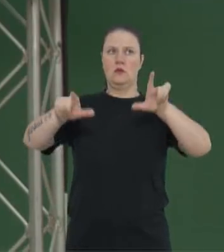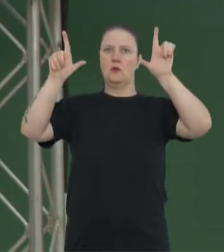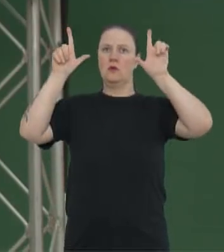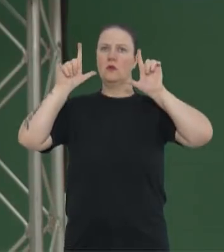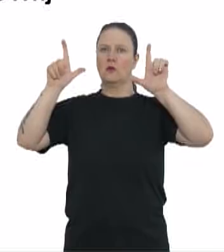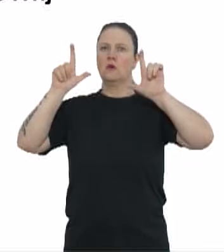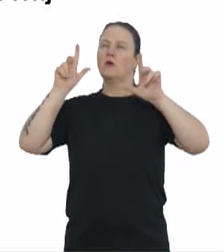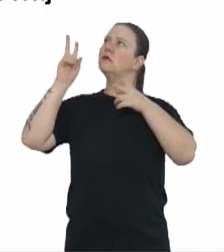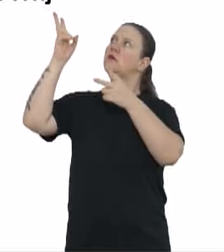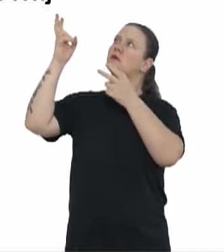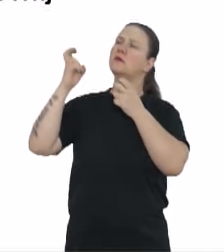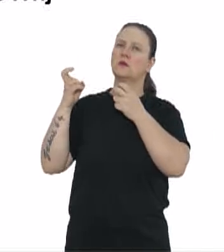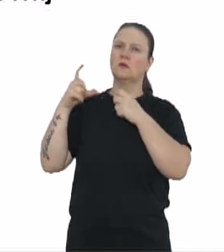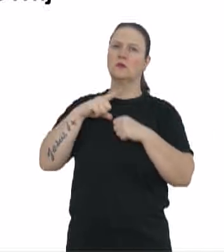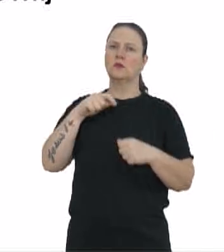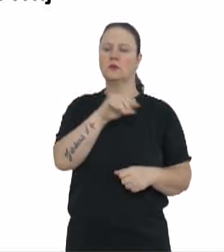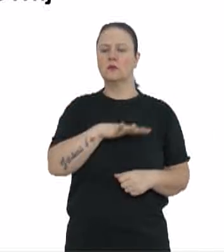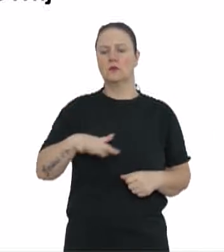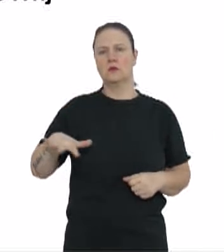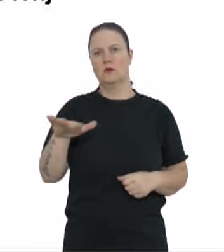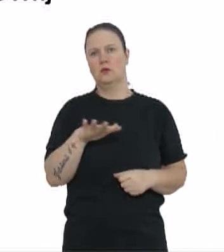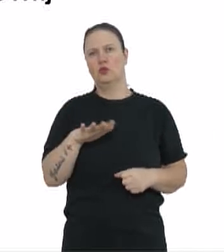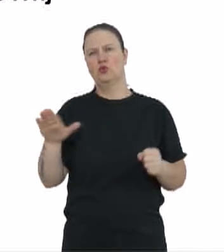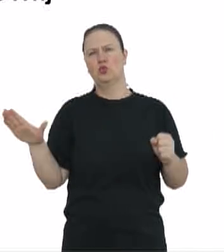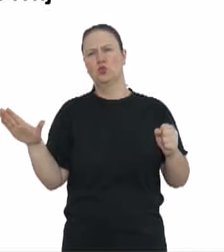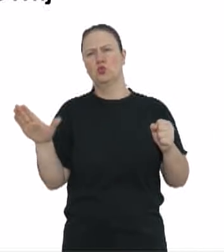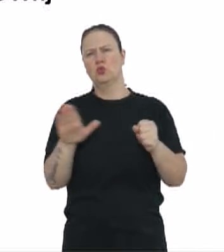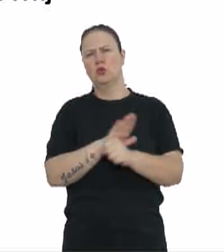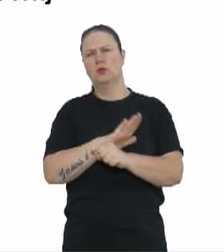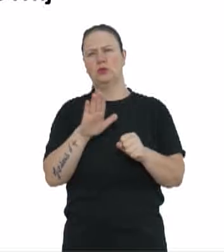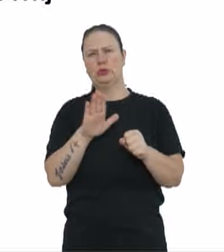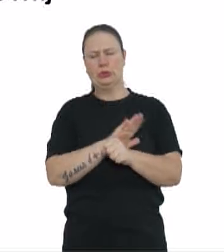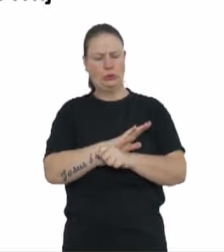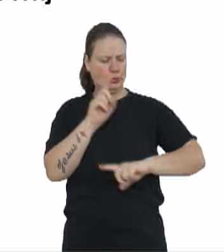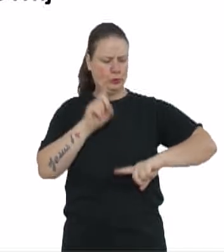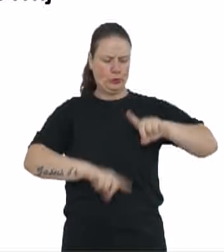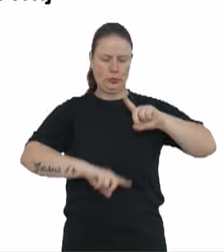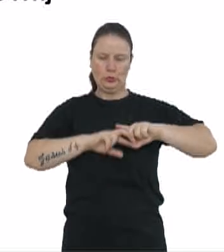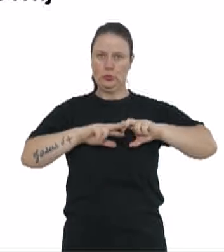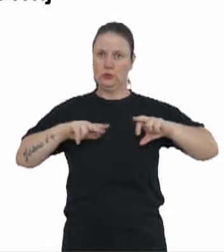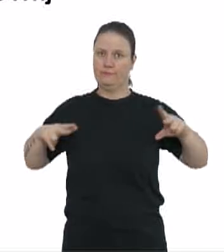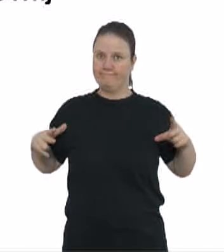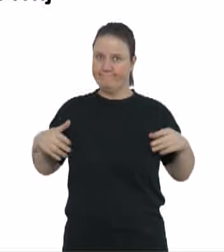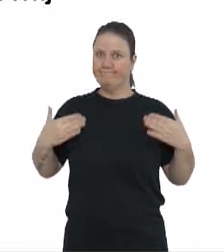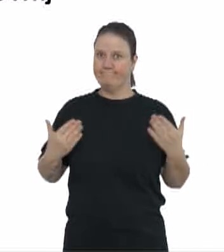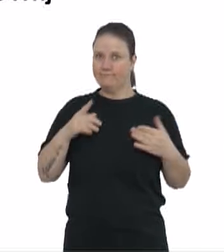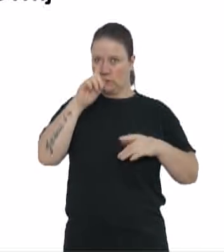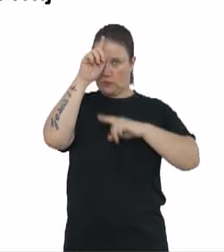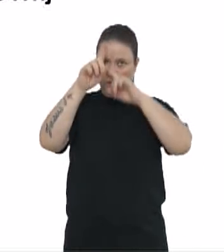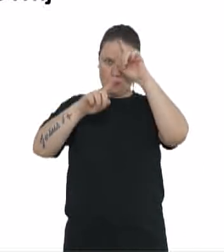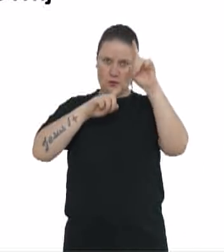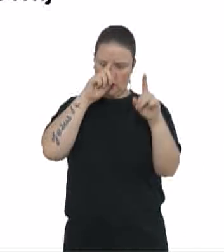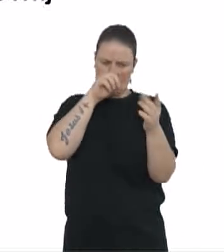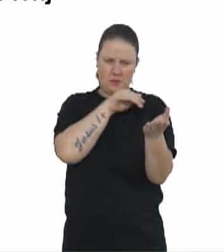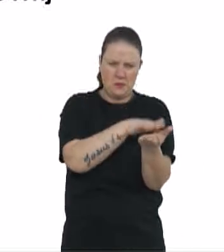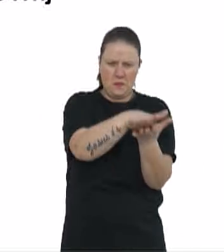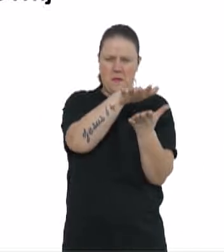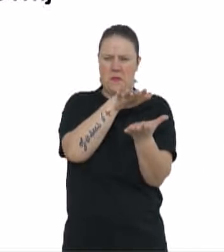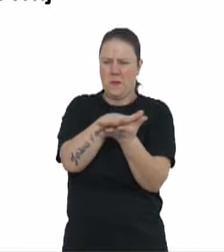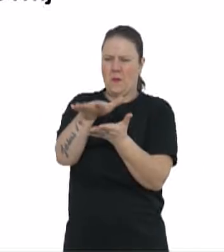podem ver ali um ambiente abarrotado de objetos, cheios. Lembra a ideia de consumo muito forte,